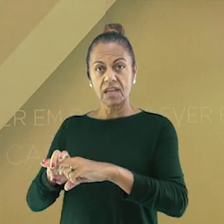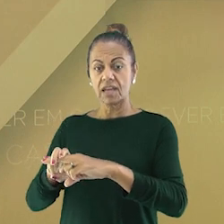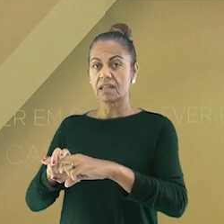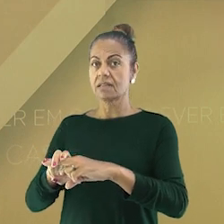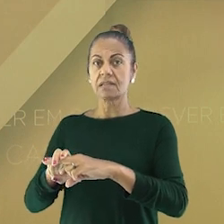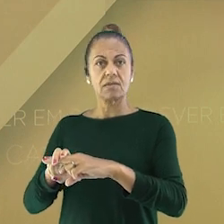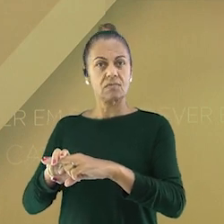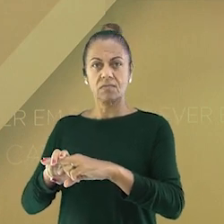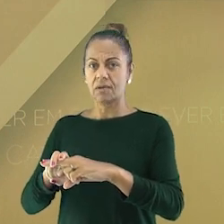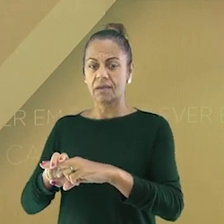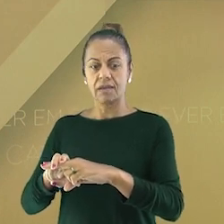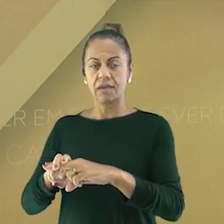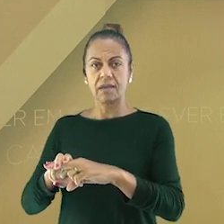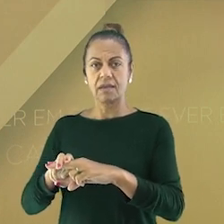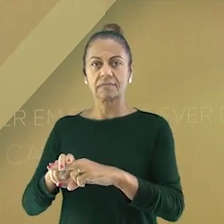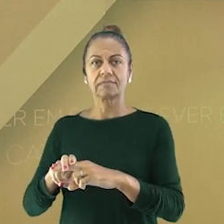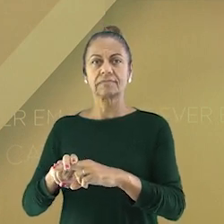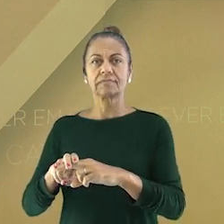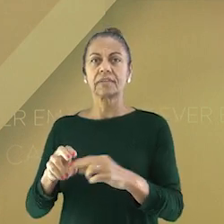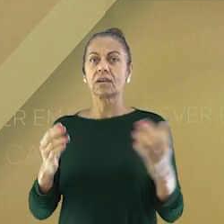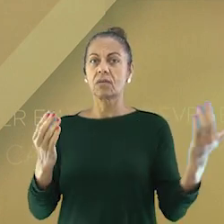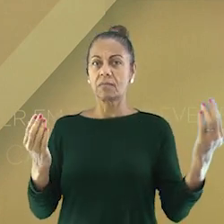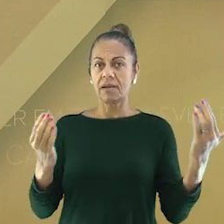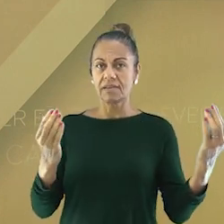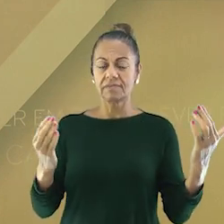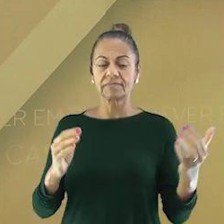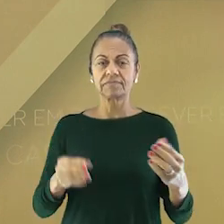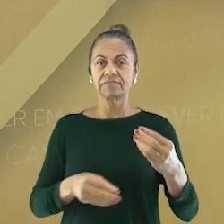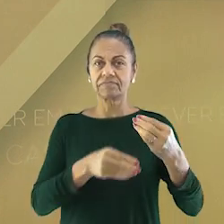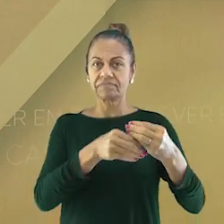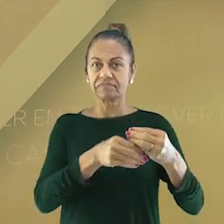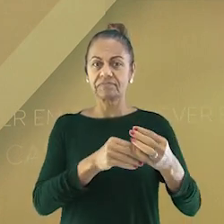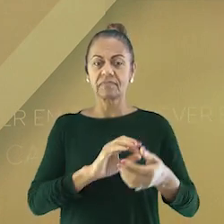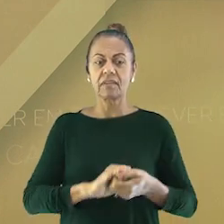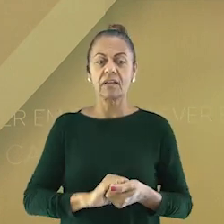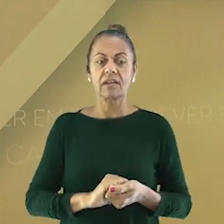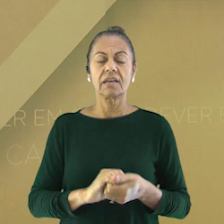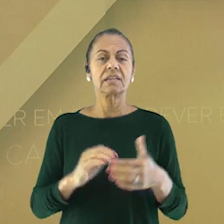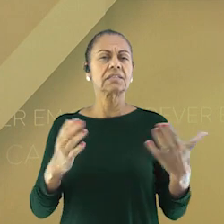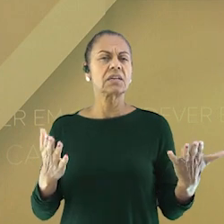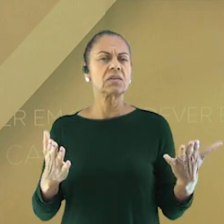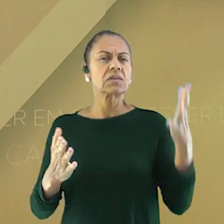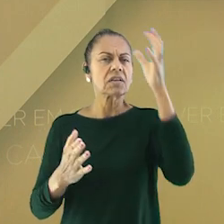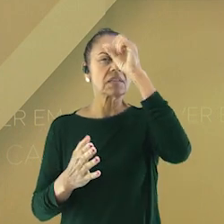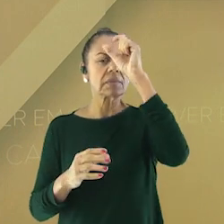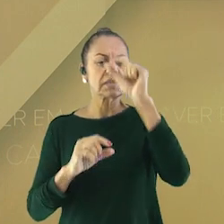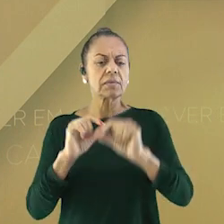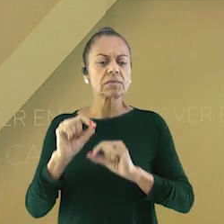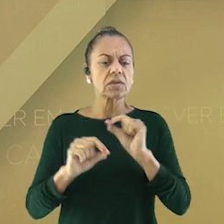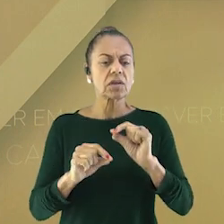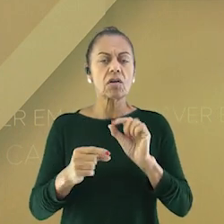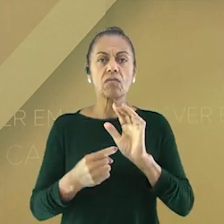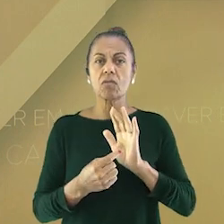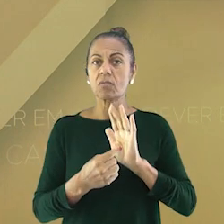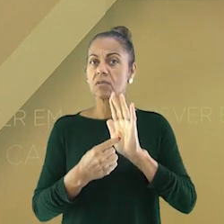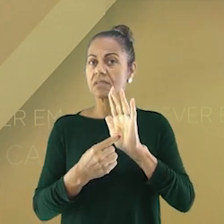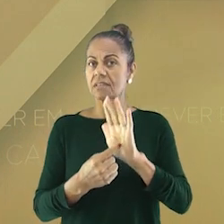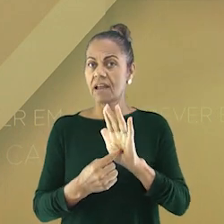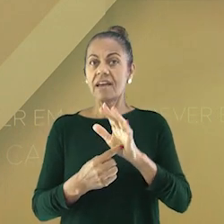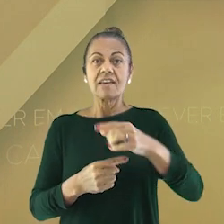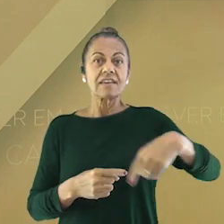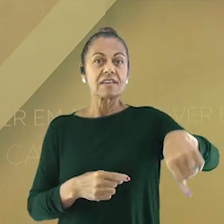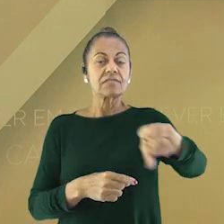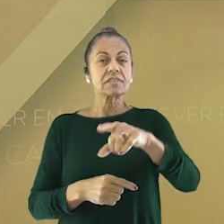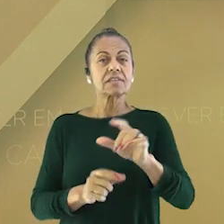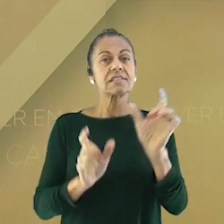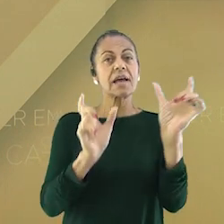para comparação negativa. This chair is not. Esta cadeira não é, mais a comparação.